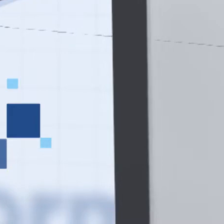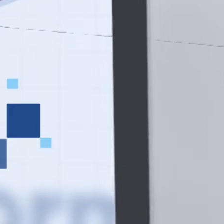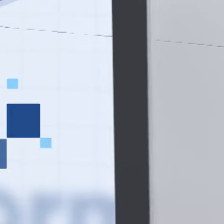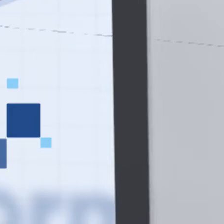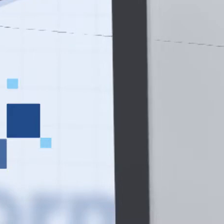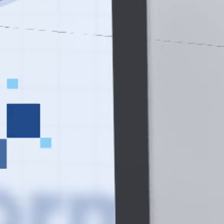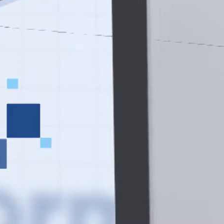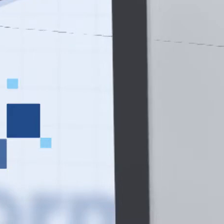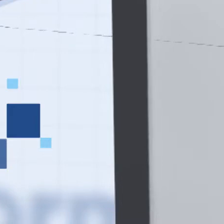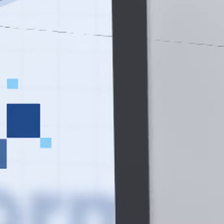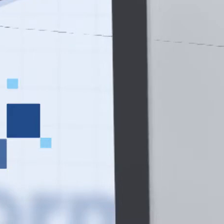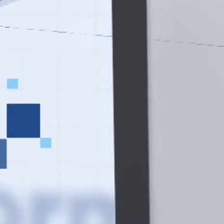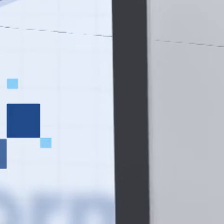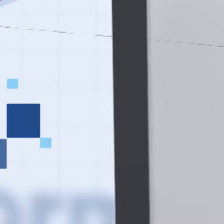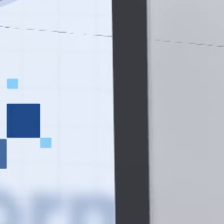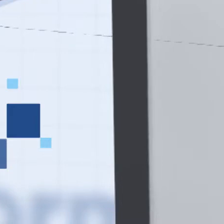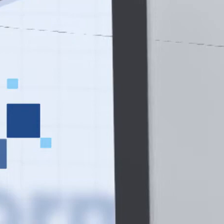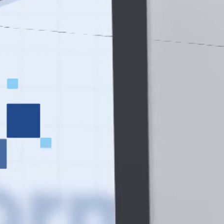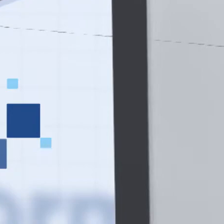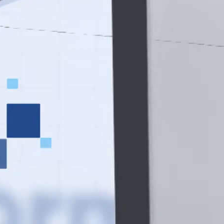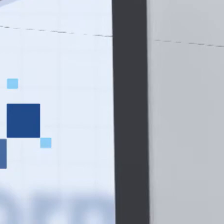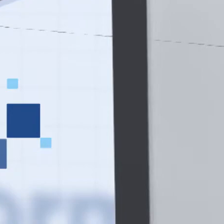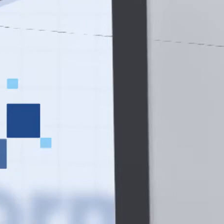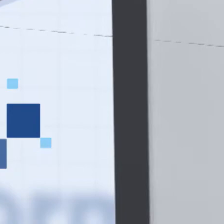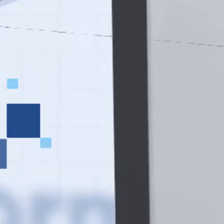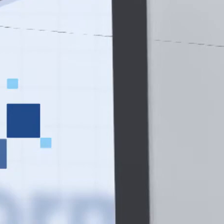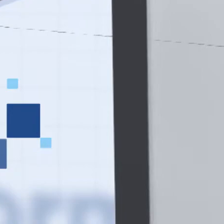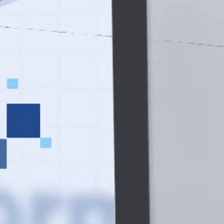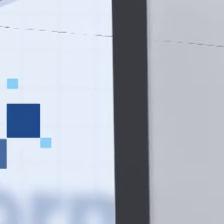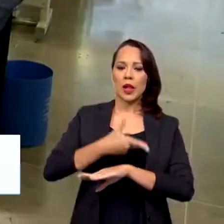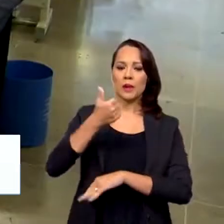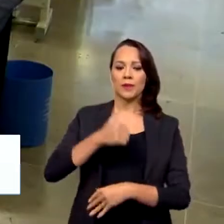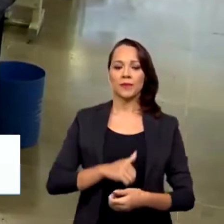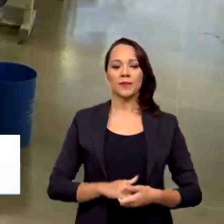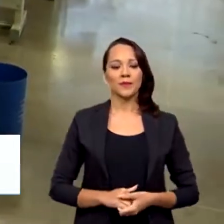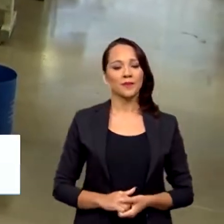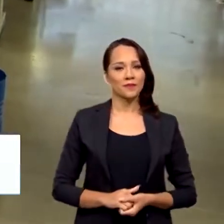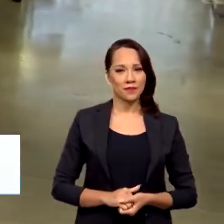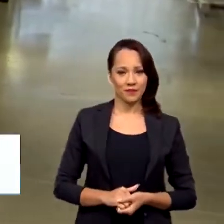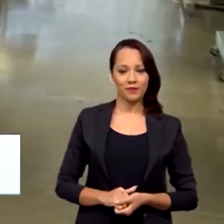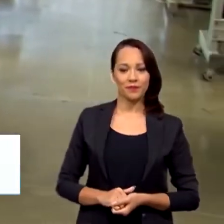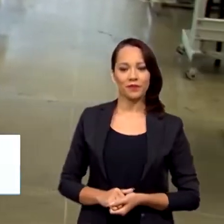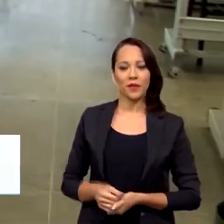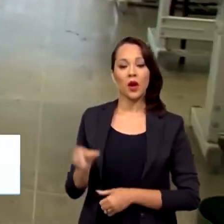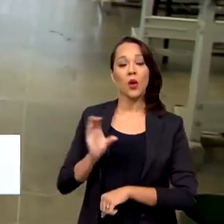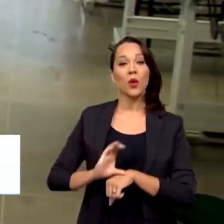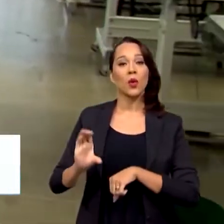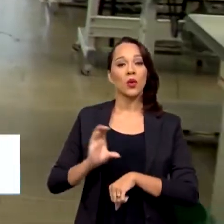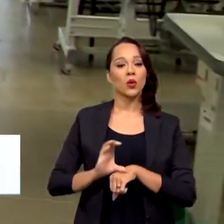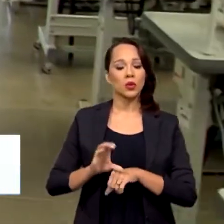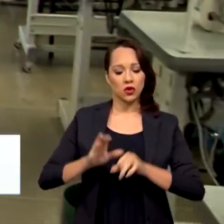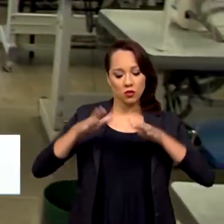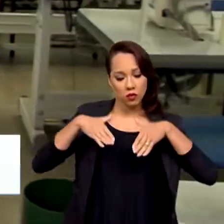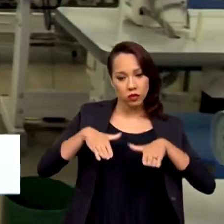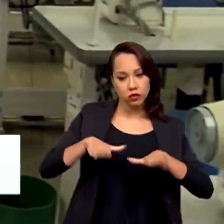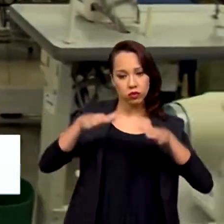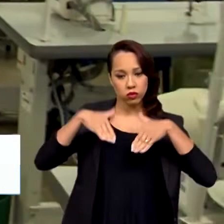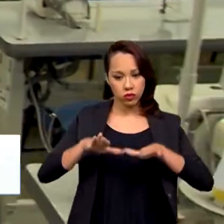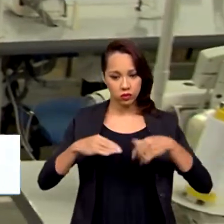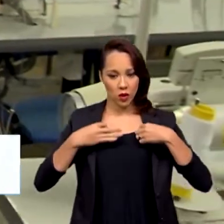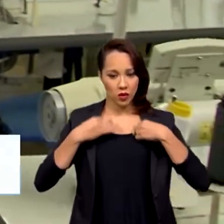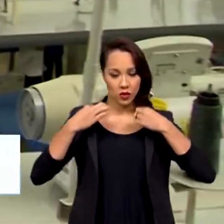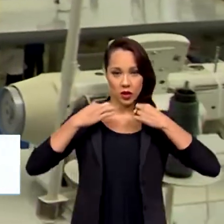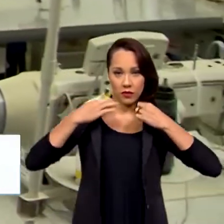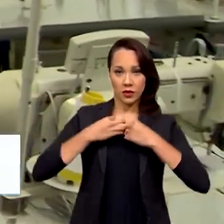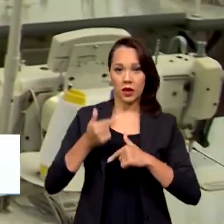formação inicial e aqueles que precisam de aperfeiçoamento. O curso de costura sob medida do